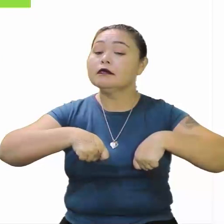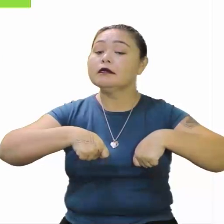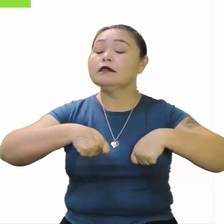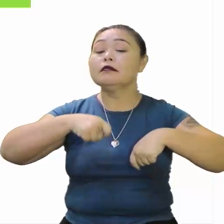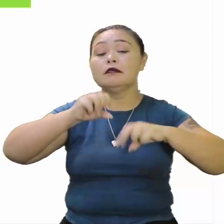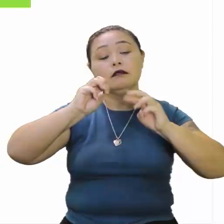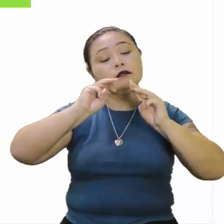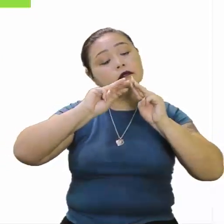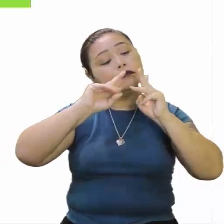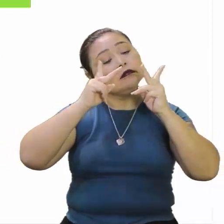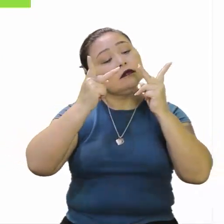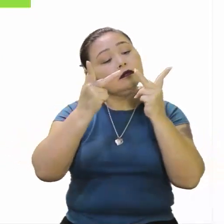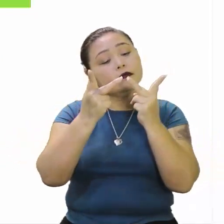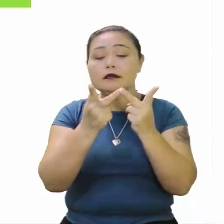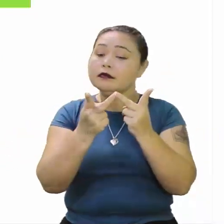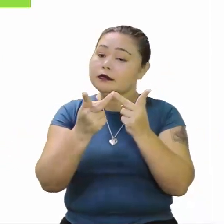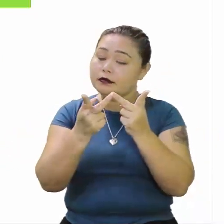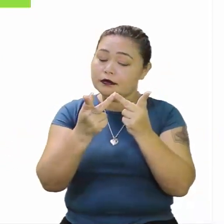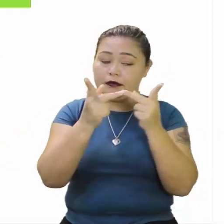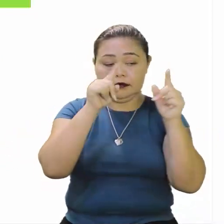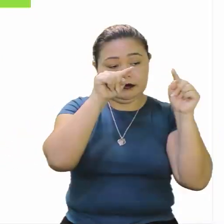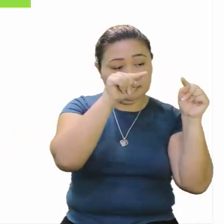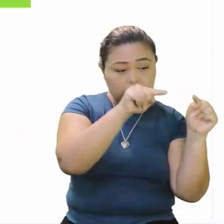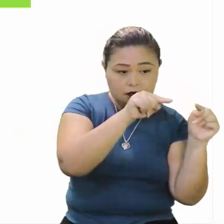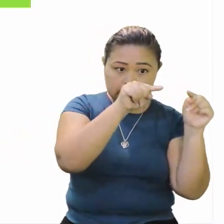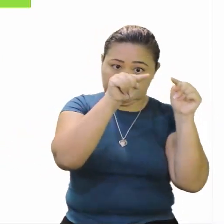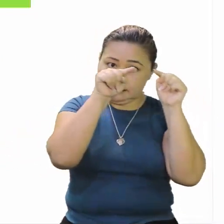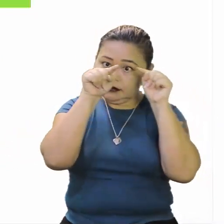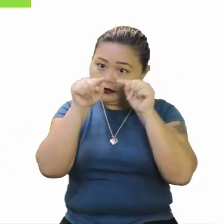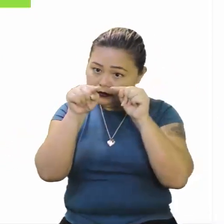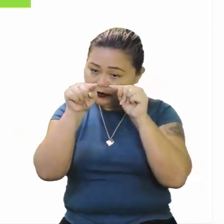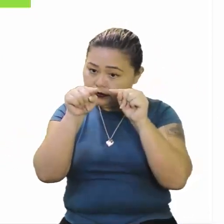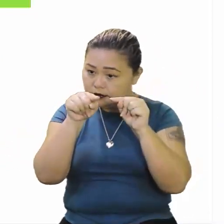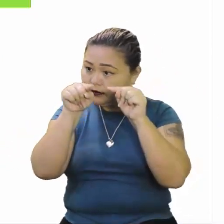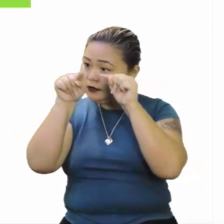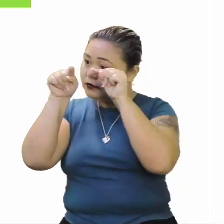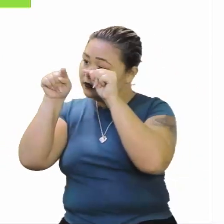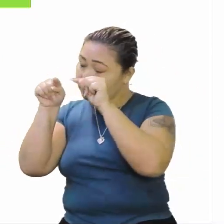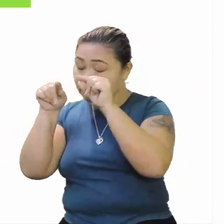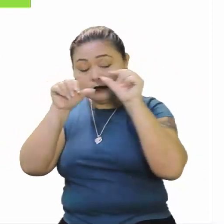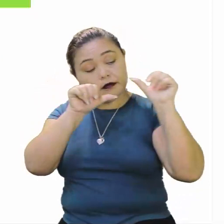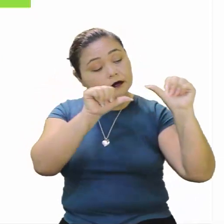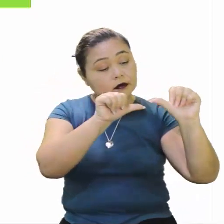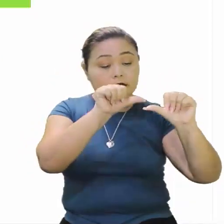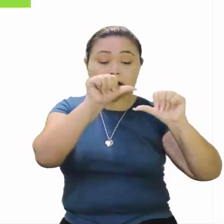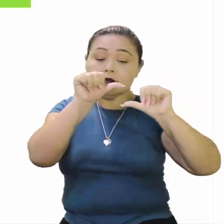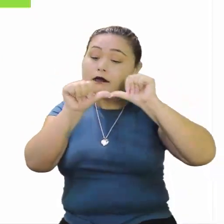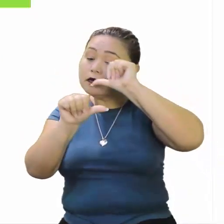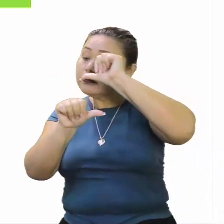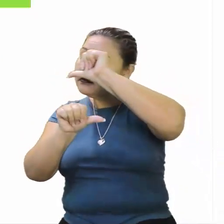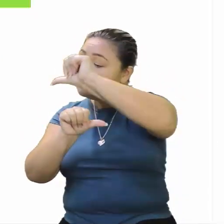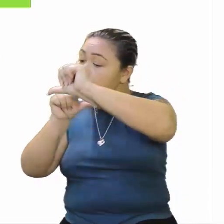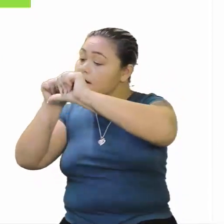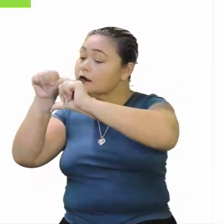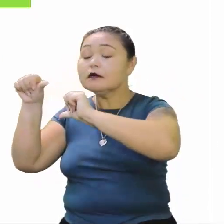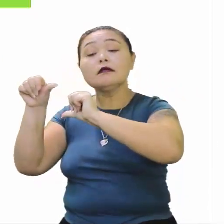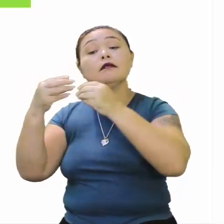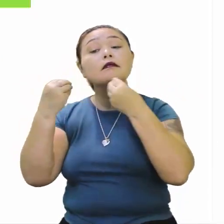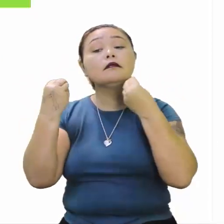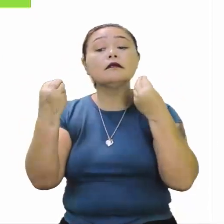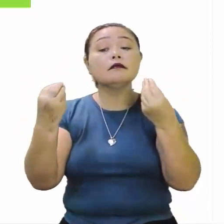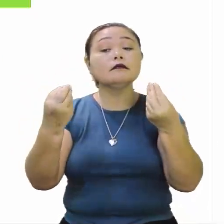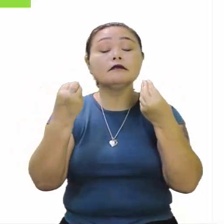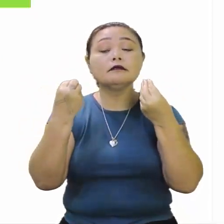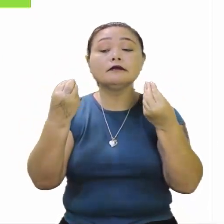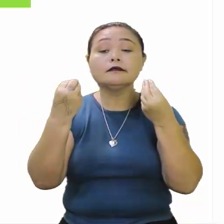matéria passar de um estado físico para o outro. Como assim? Olha só. Você